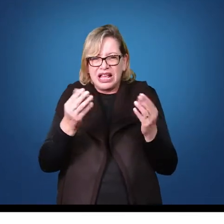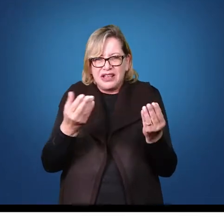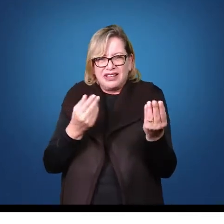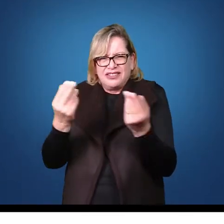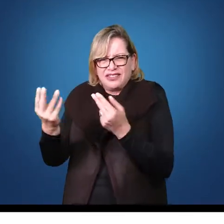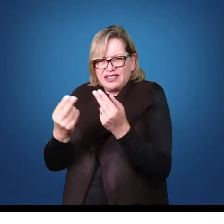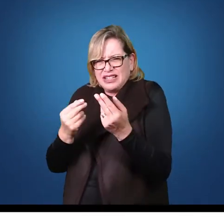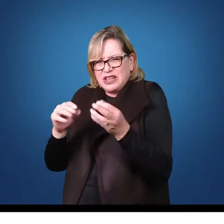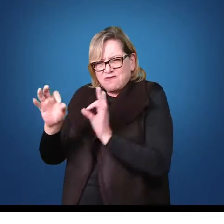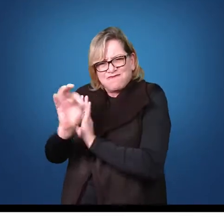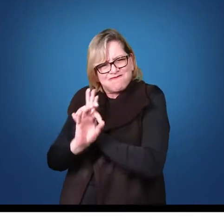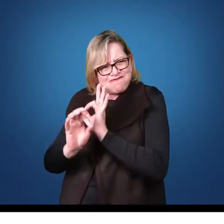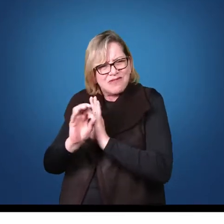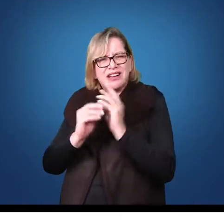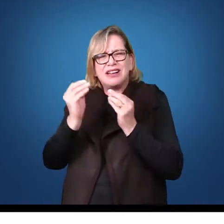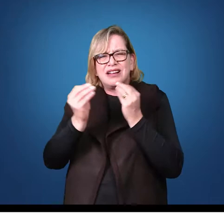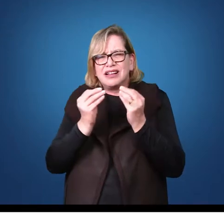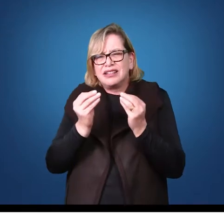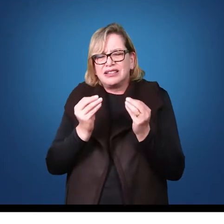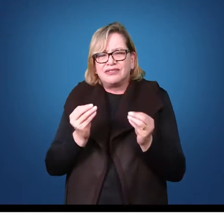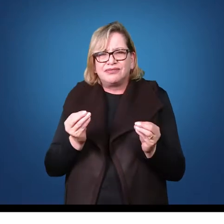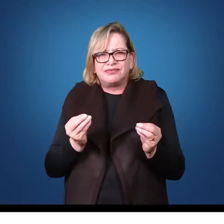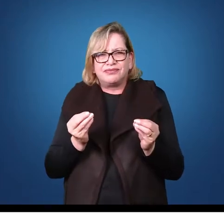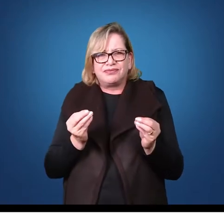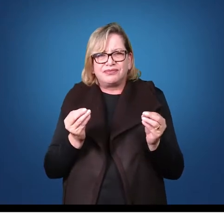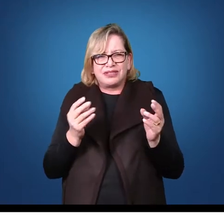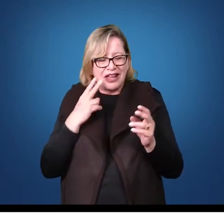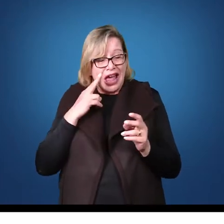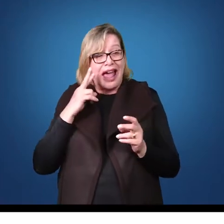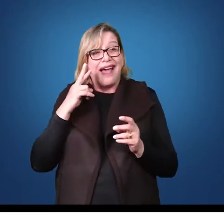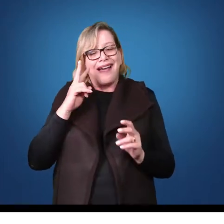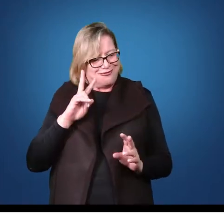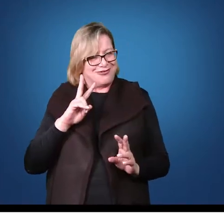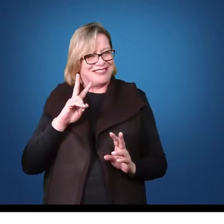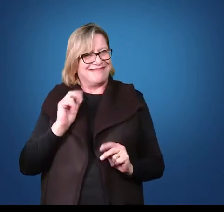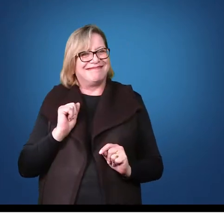cá. Venham. Olha só.